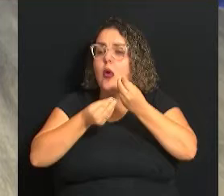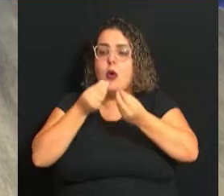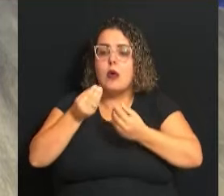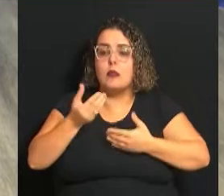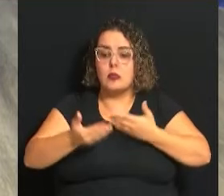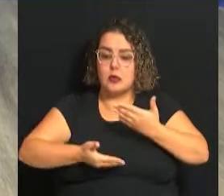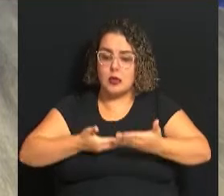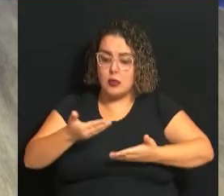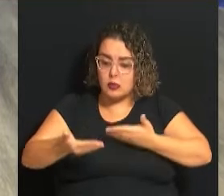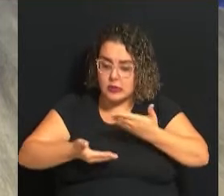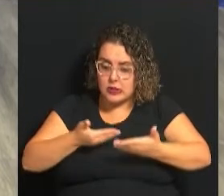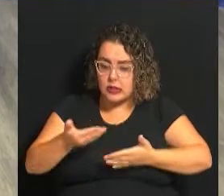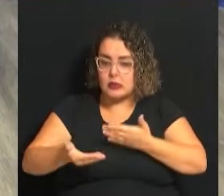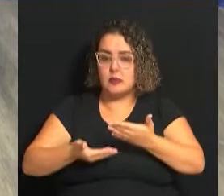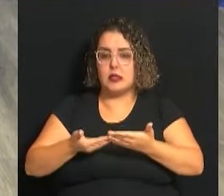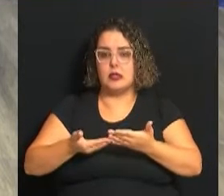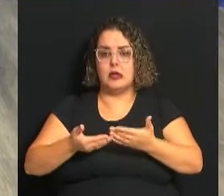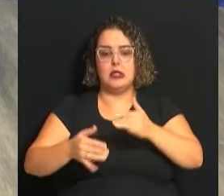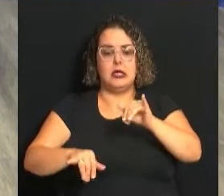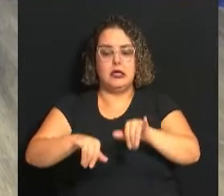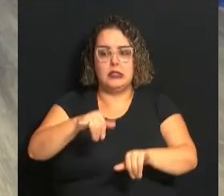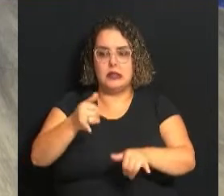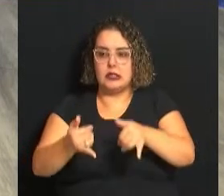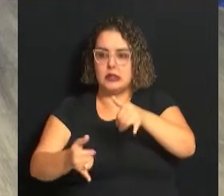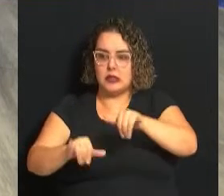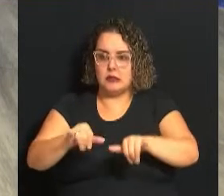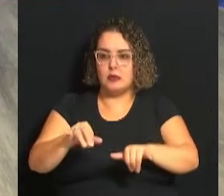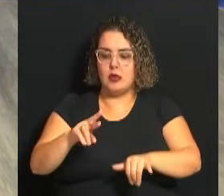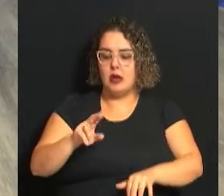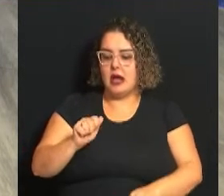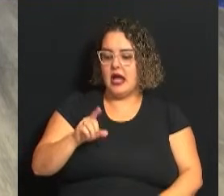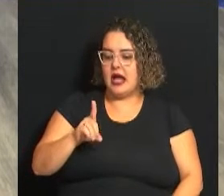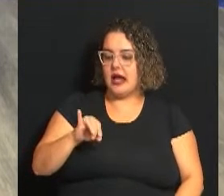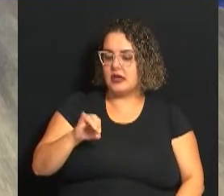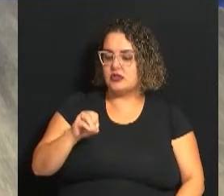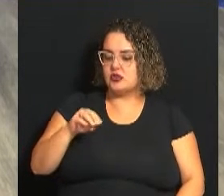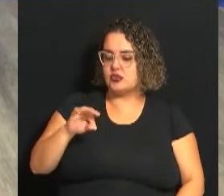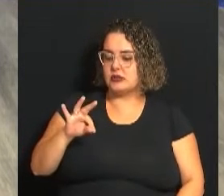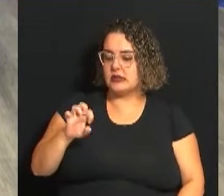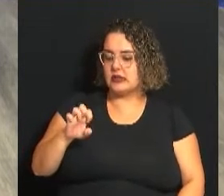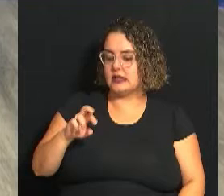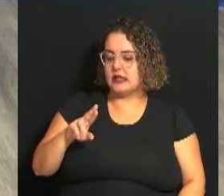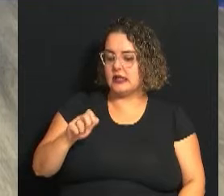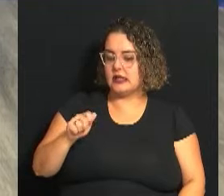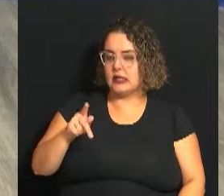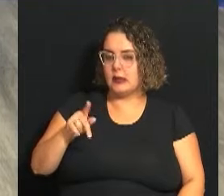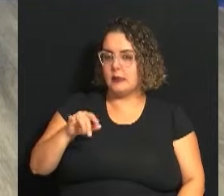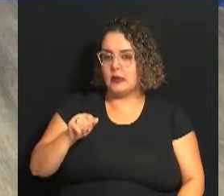tratamento? Envolve quimioterapia, radioterapia ou já vai direto para a cirurgia?